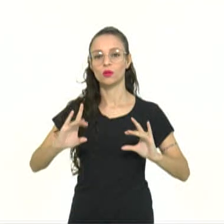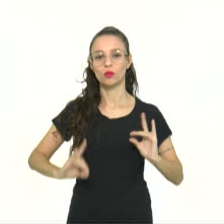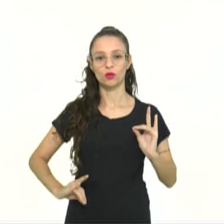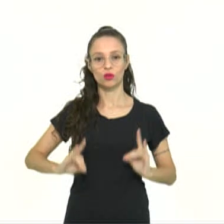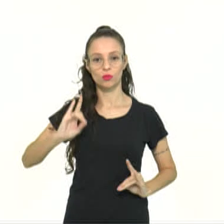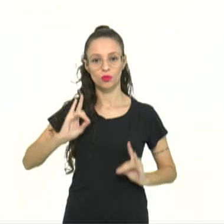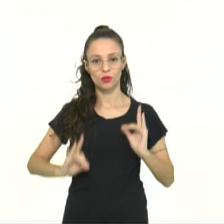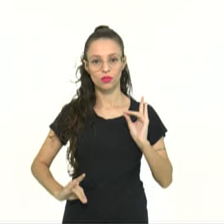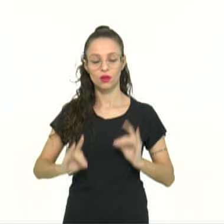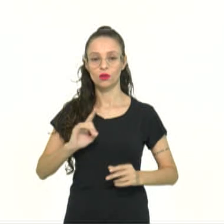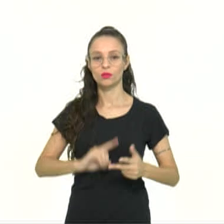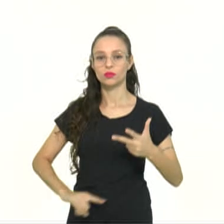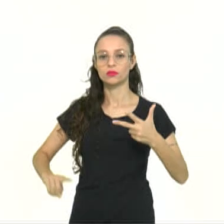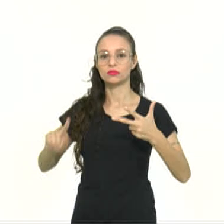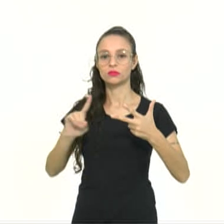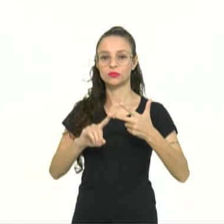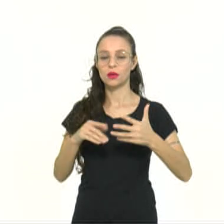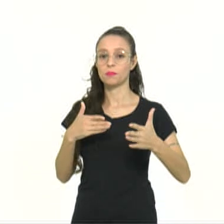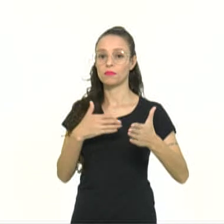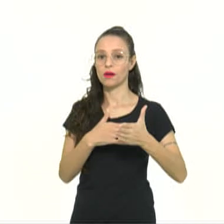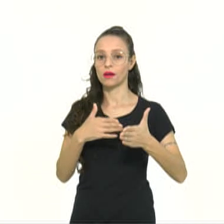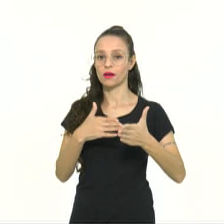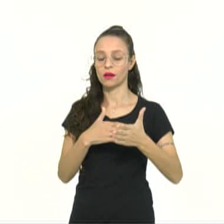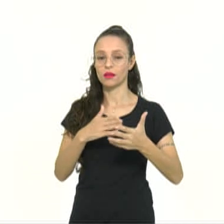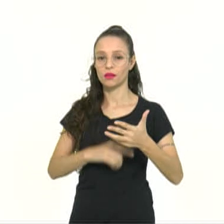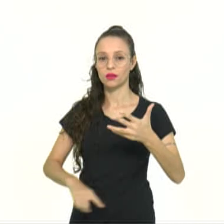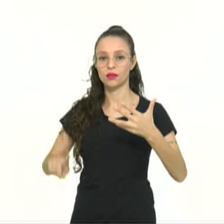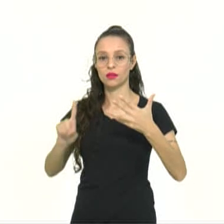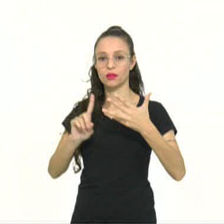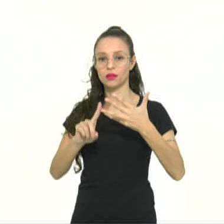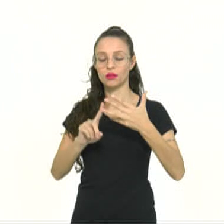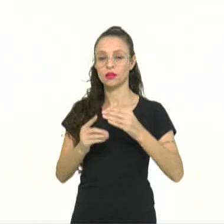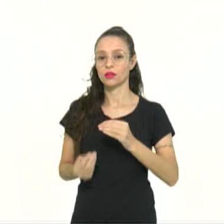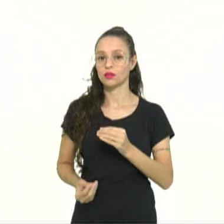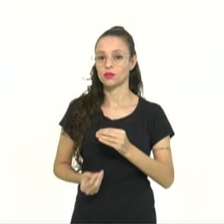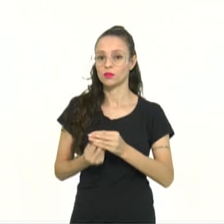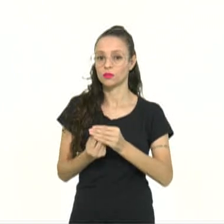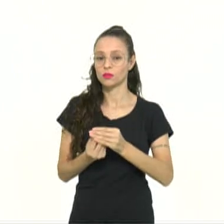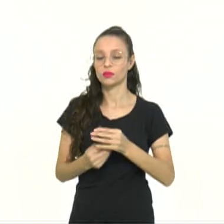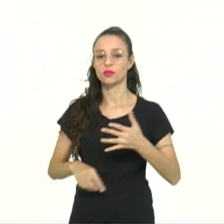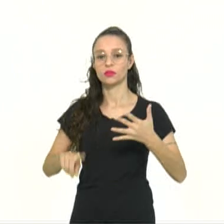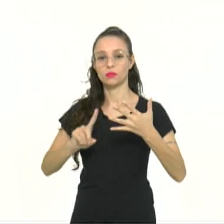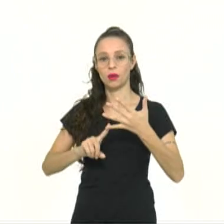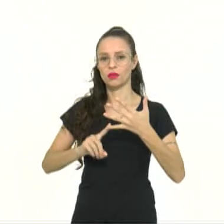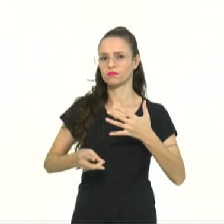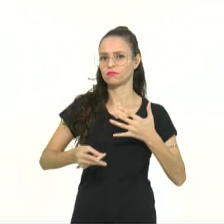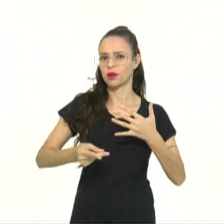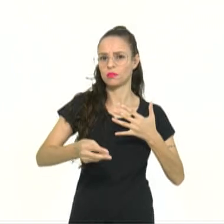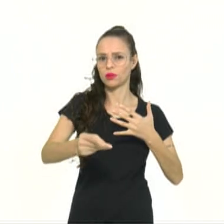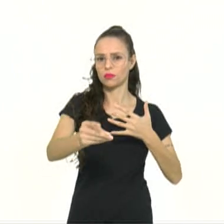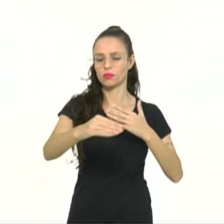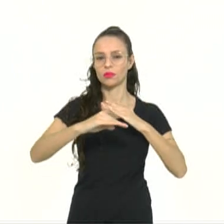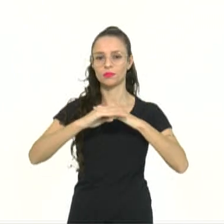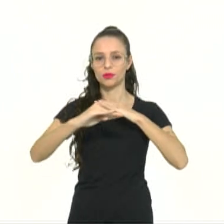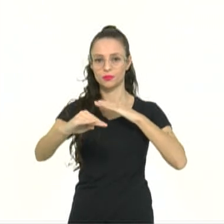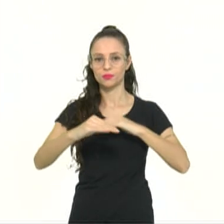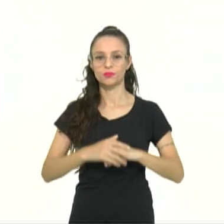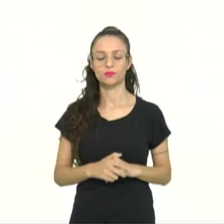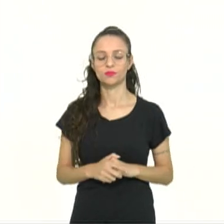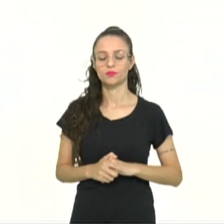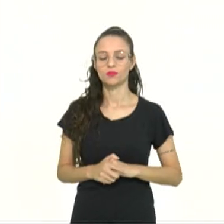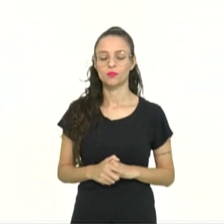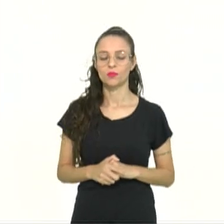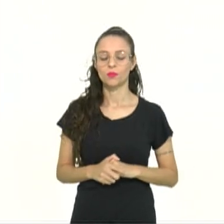hormonais, métodos chamados métodos de barreira, os intrauterinos e aqueles que são definitivos, né? E muitas vezes, conforme o caso, irreversível